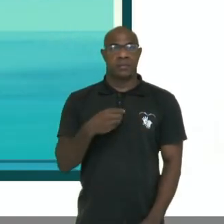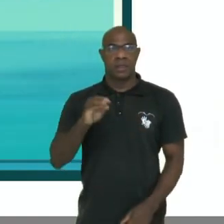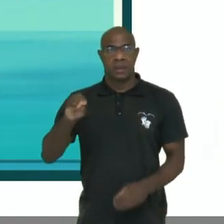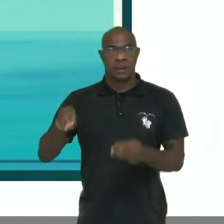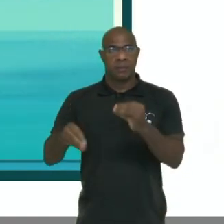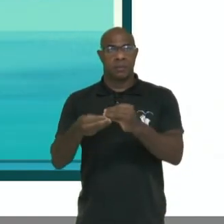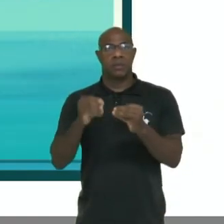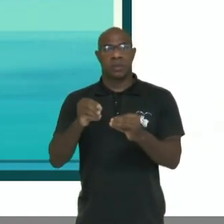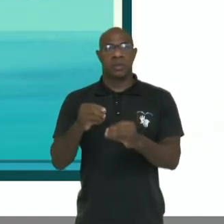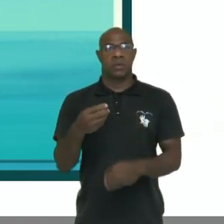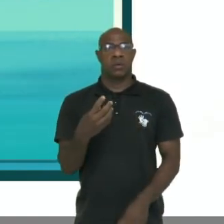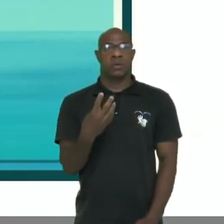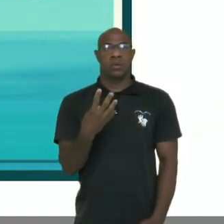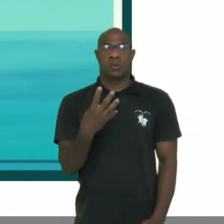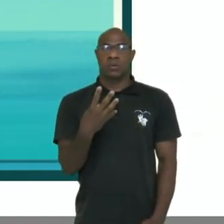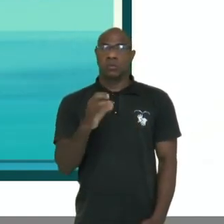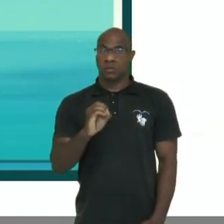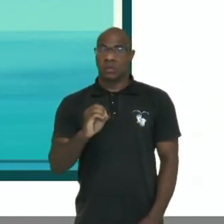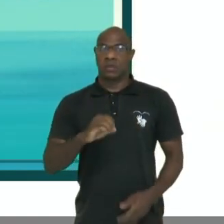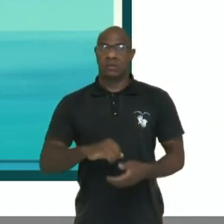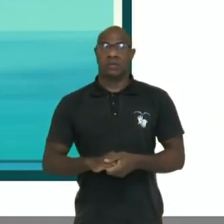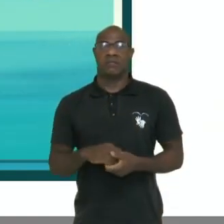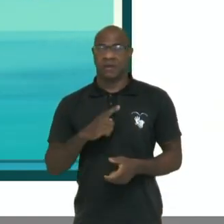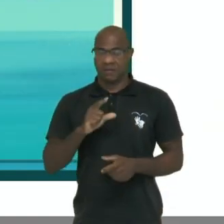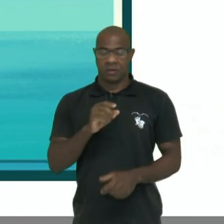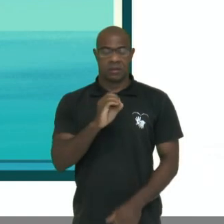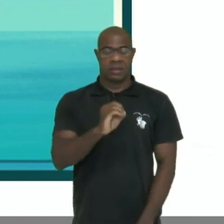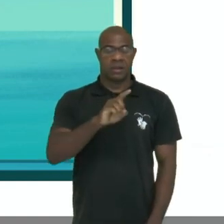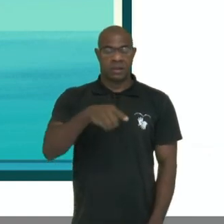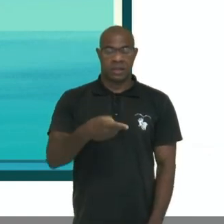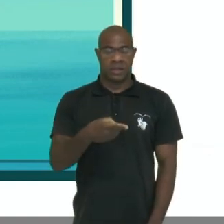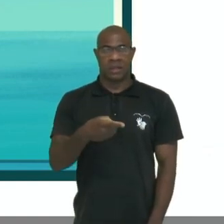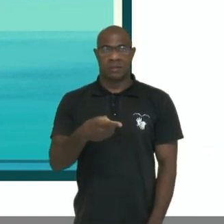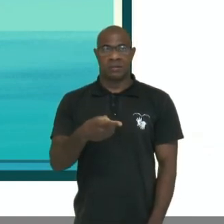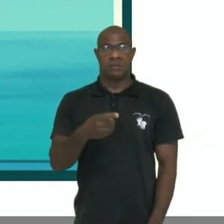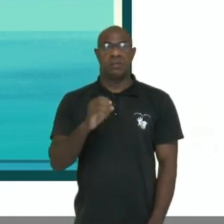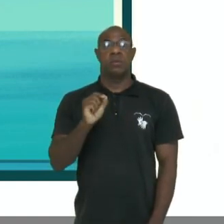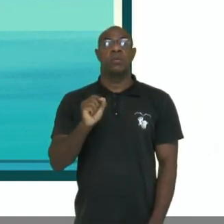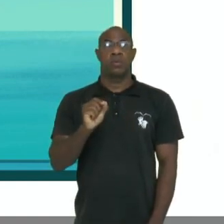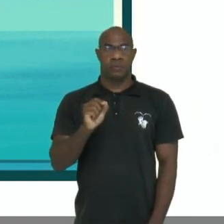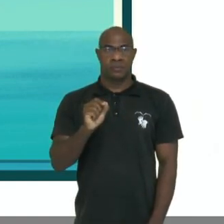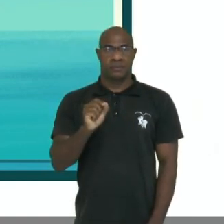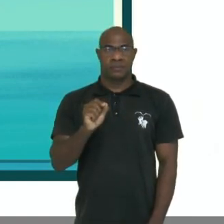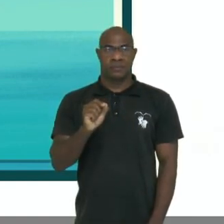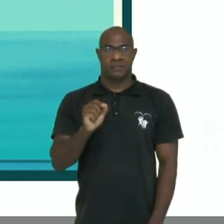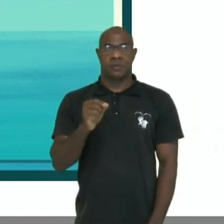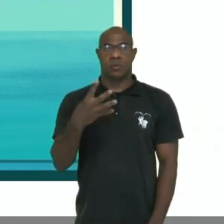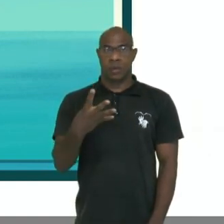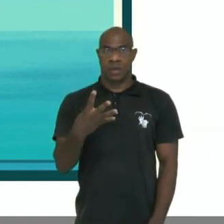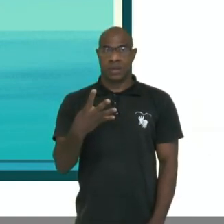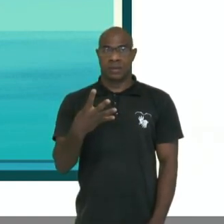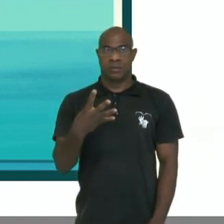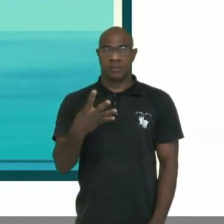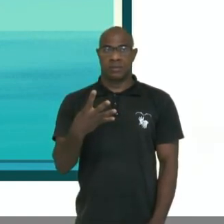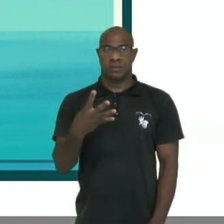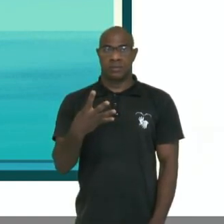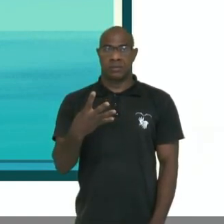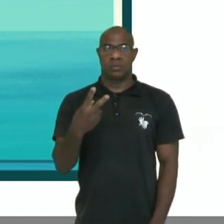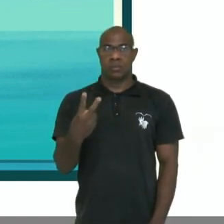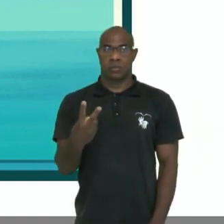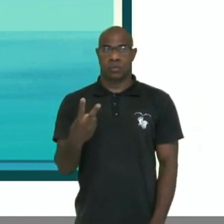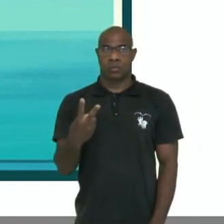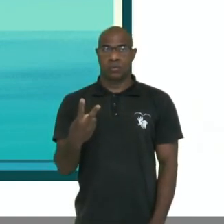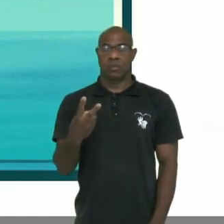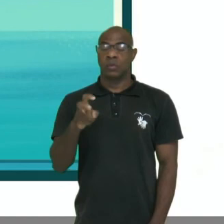ficar assim, olha só. Então, vai ficar 0, vírgula, e nós vamos colocar ali o 4, o 2,